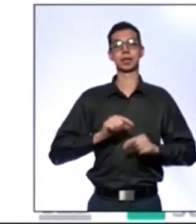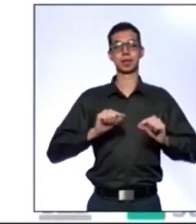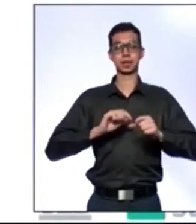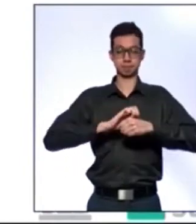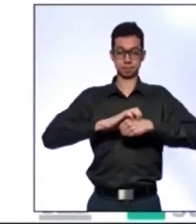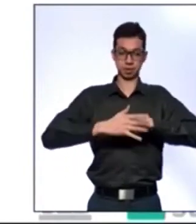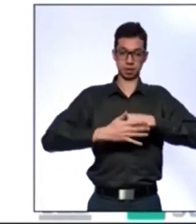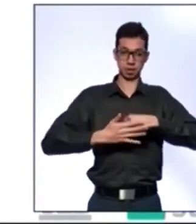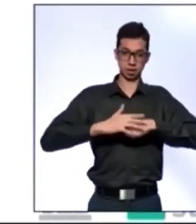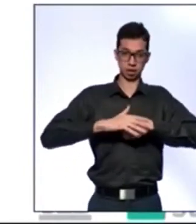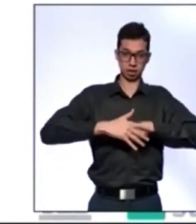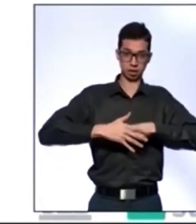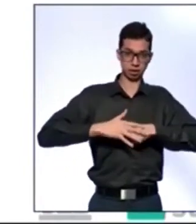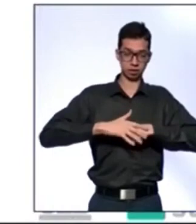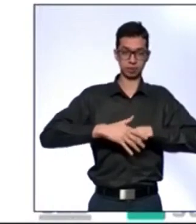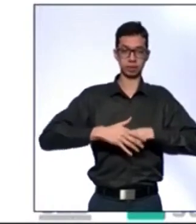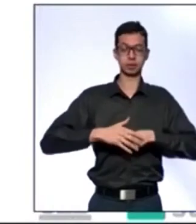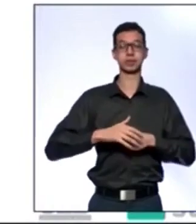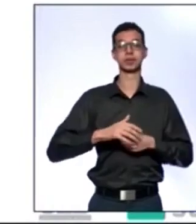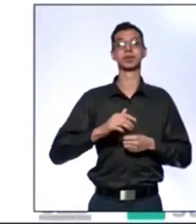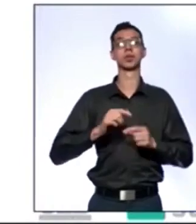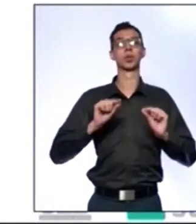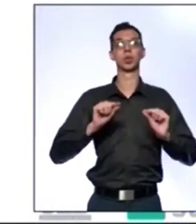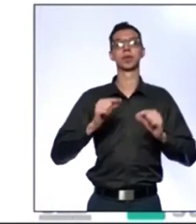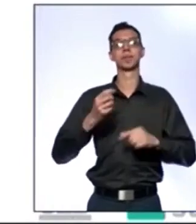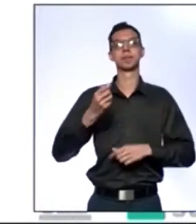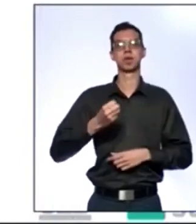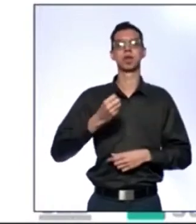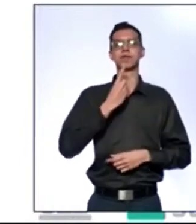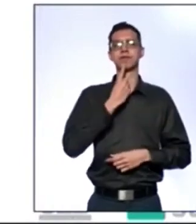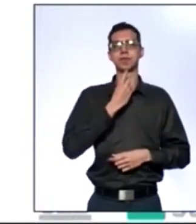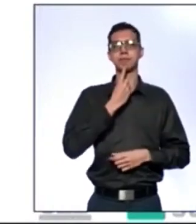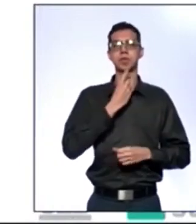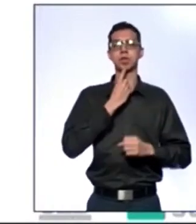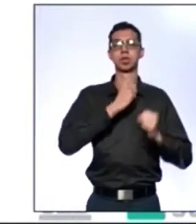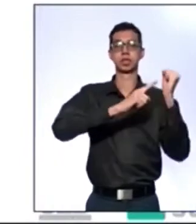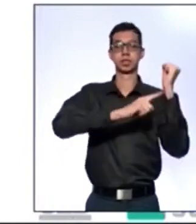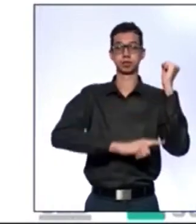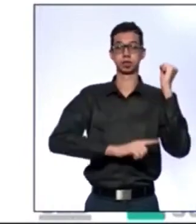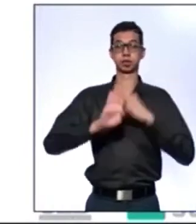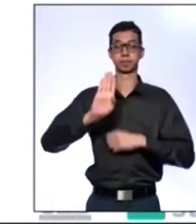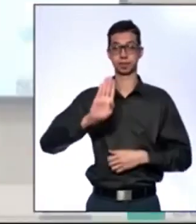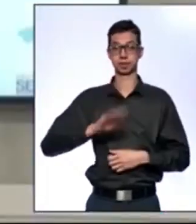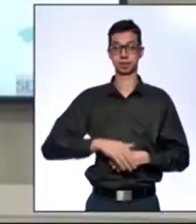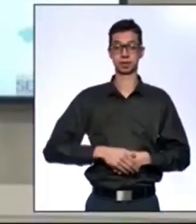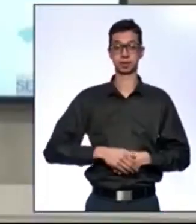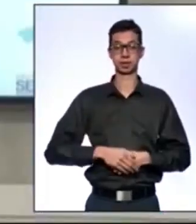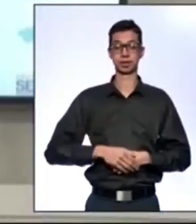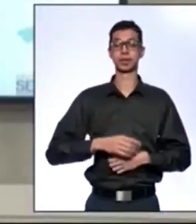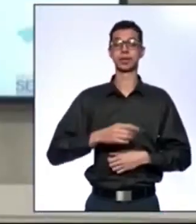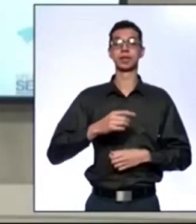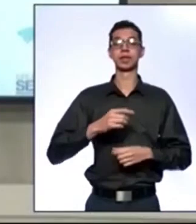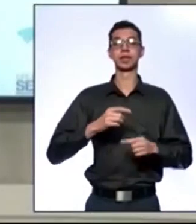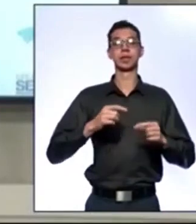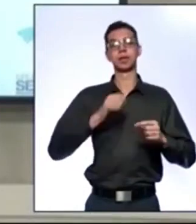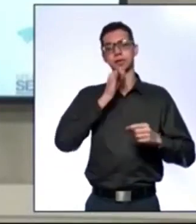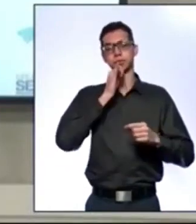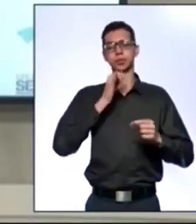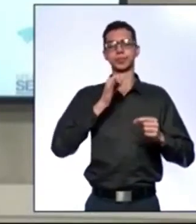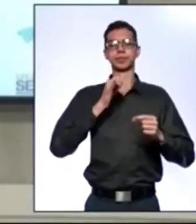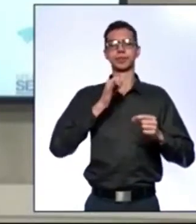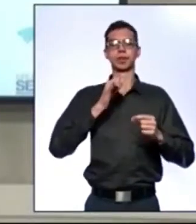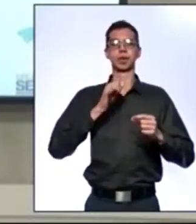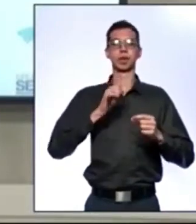do linfócito B se chama receptor de antígeno. Receptor de antígeno. O anticorpo é quando está livre. Está